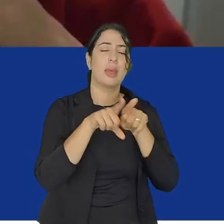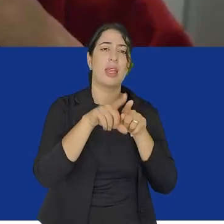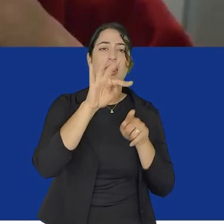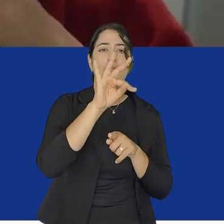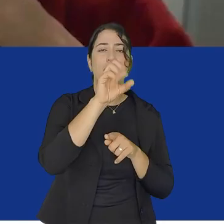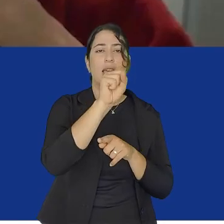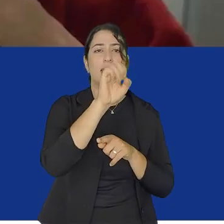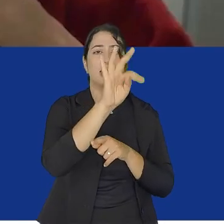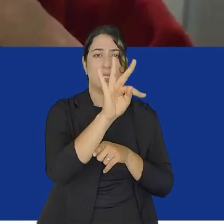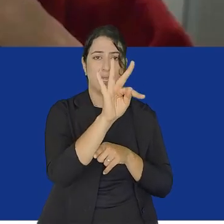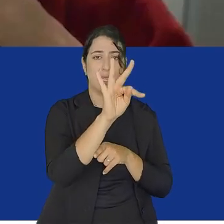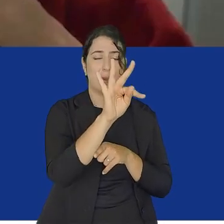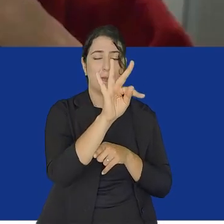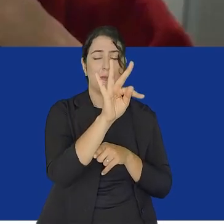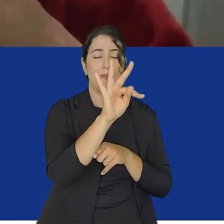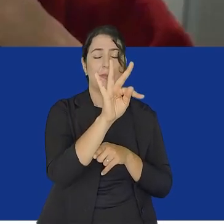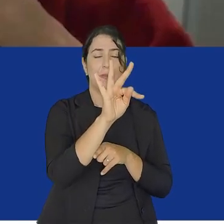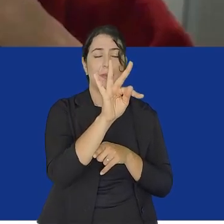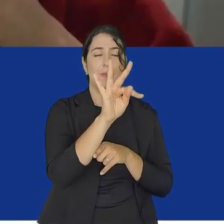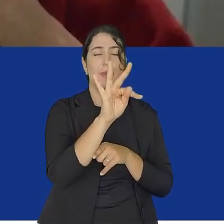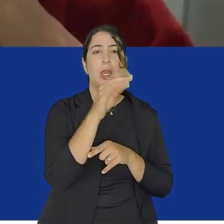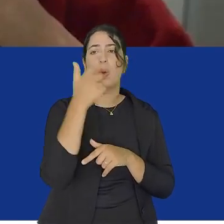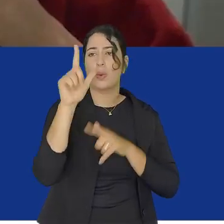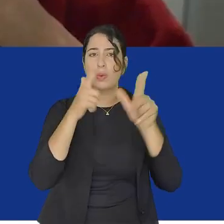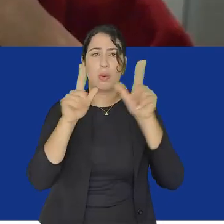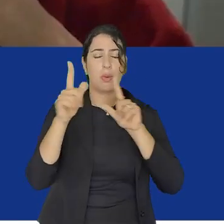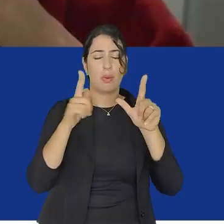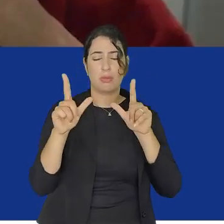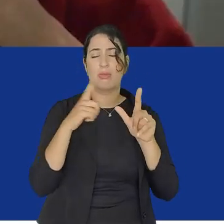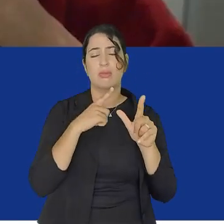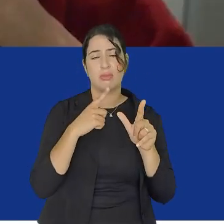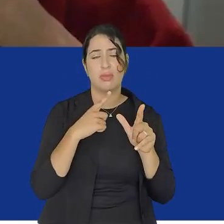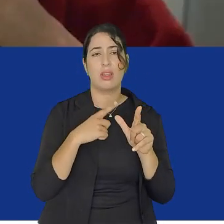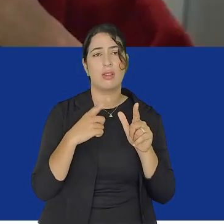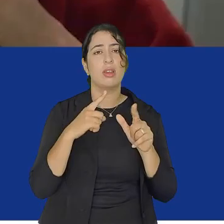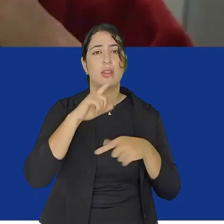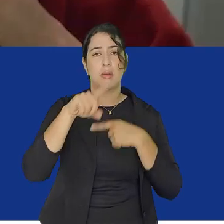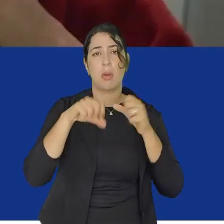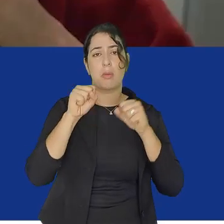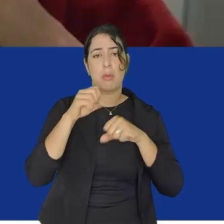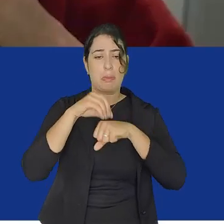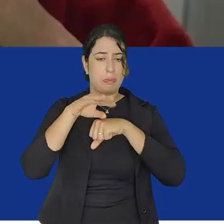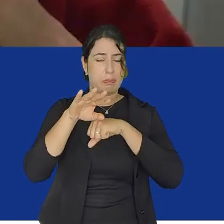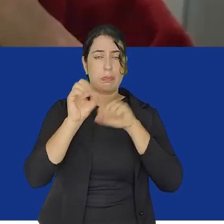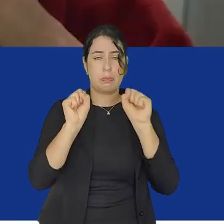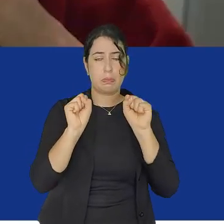TST, né? E outras cartilhas que tem, que depois a gente pode até